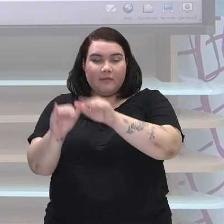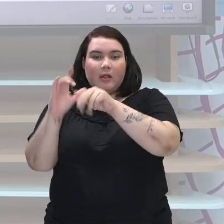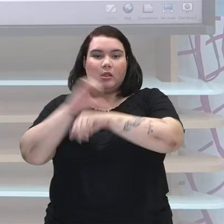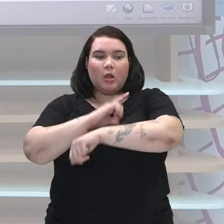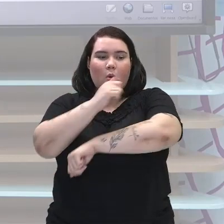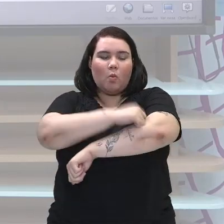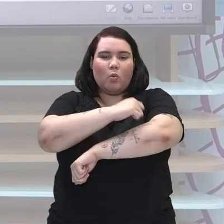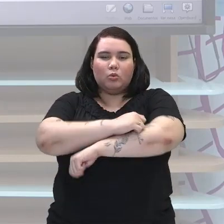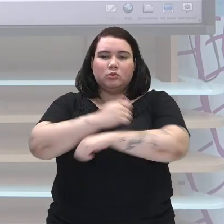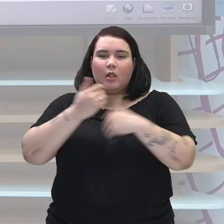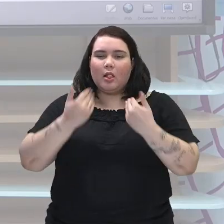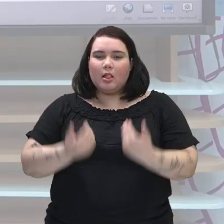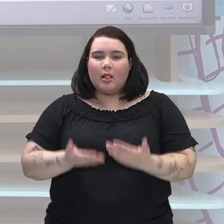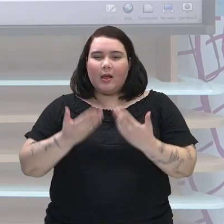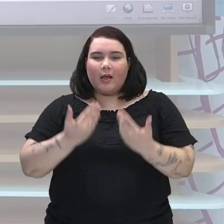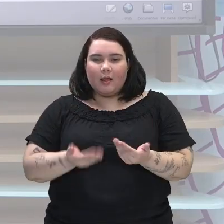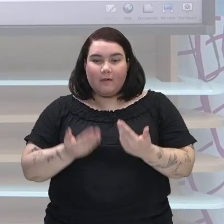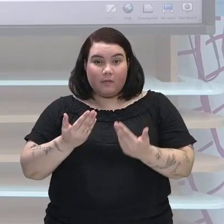E isso é uma adaptação.